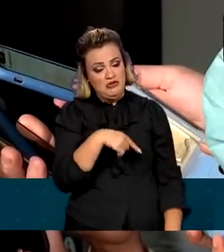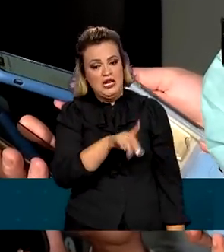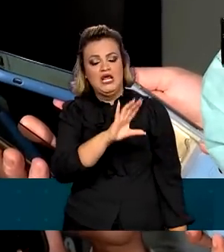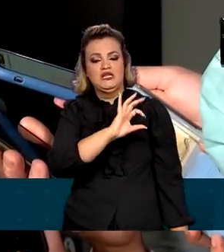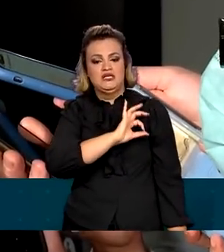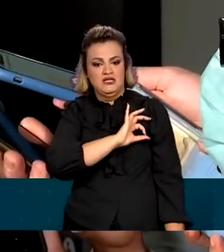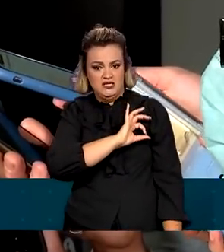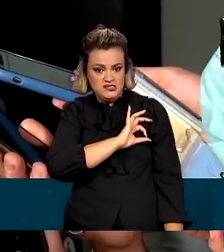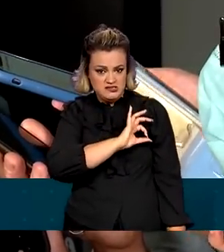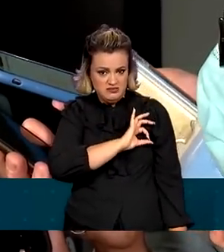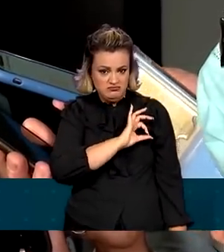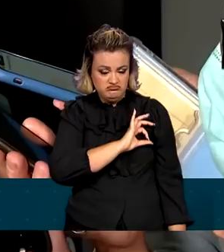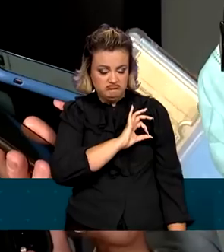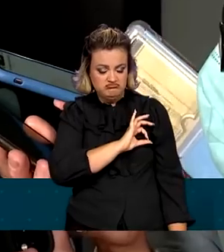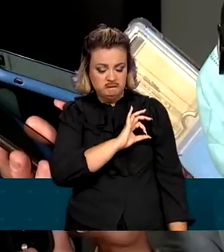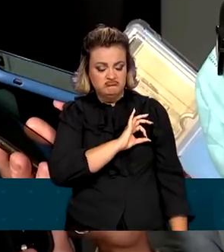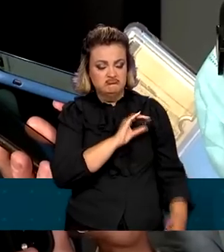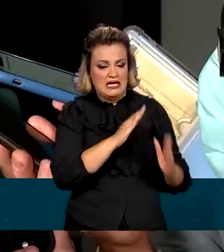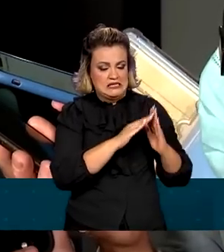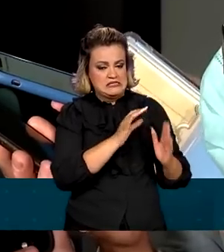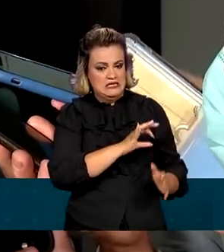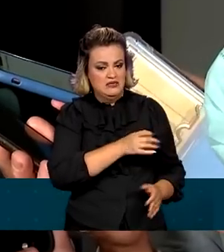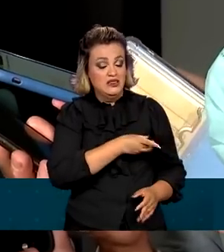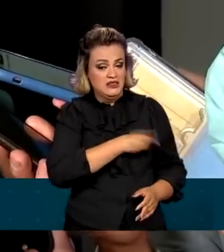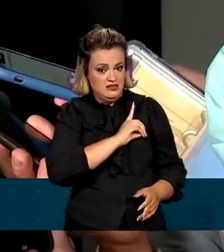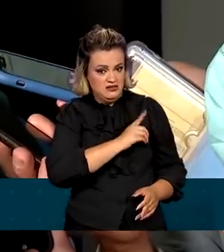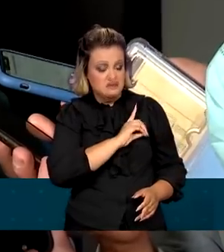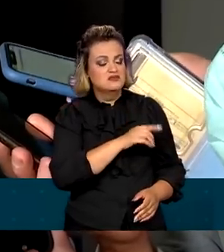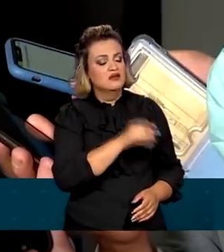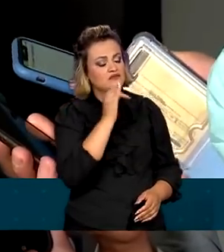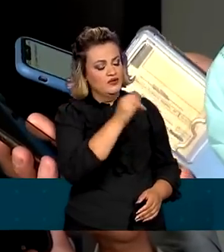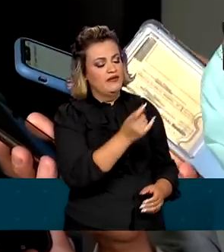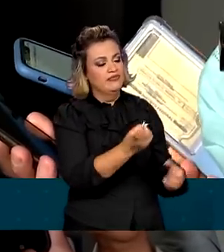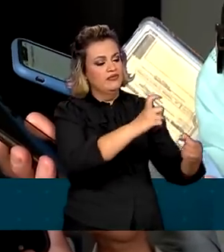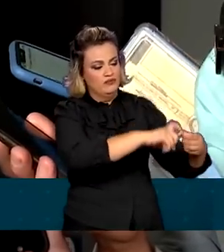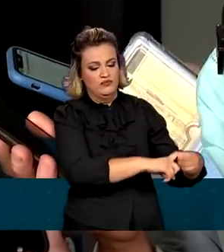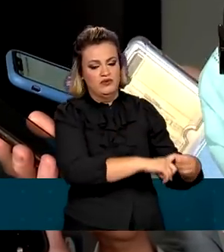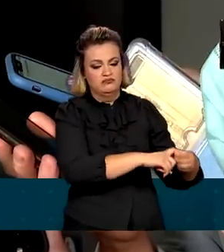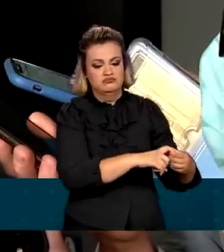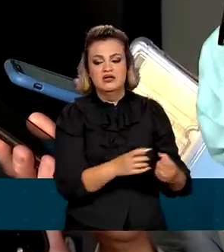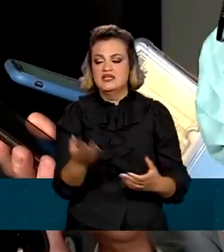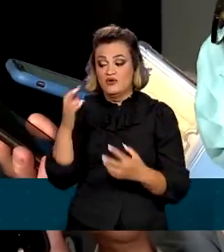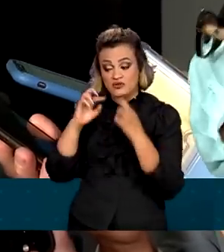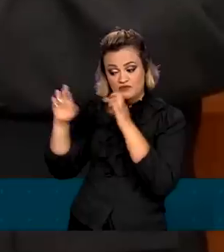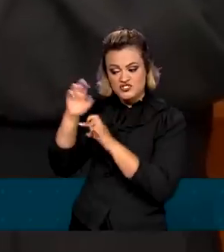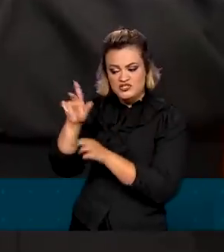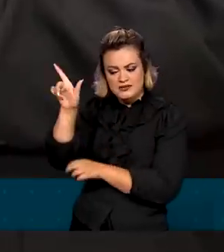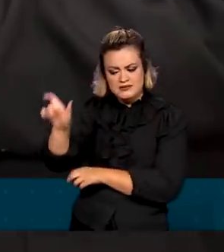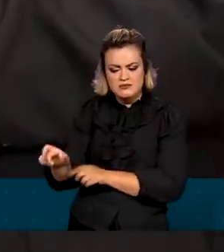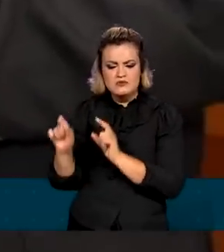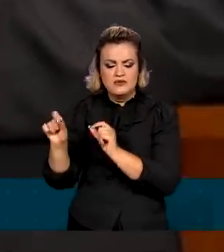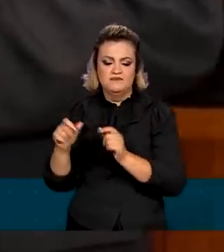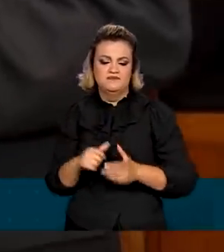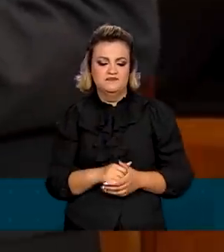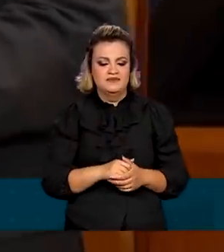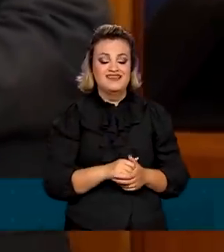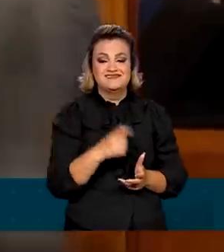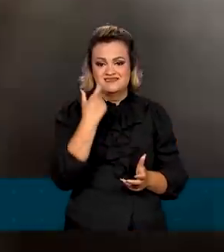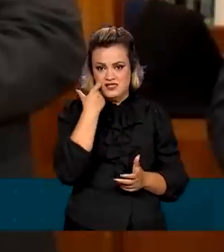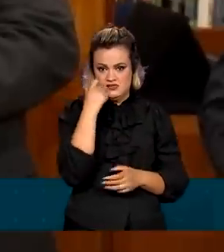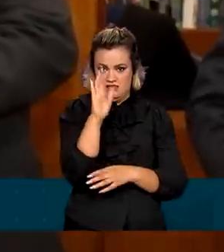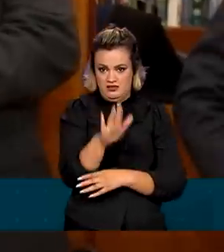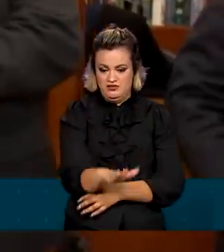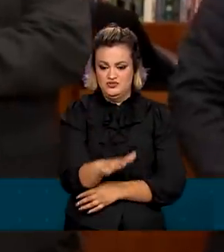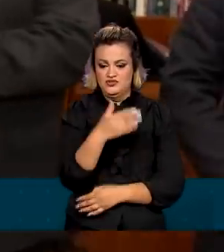Polícia de Varginha e Minas e restituiu a Constituição e, claro, que ele está sendo investigado. Na tarde de